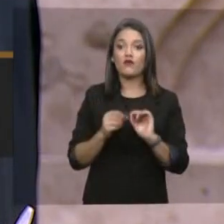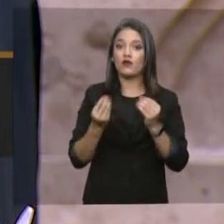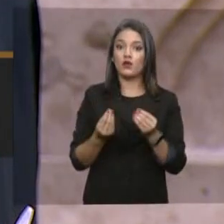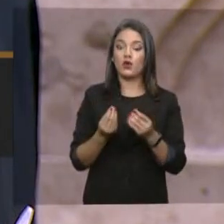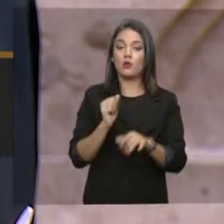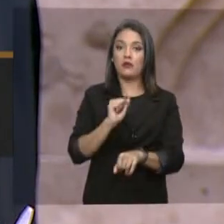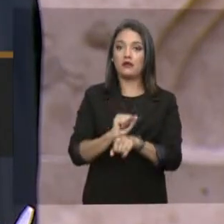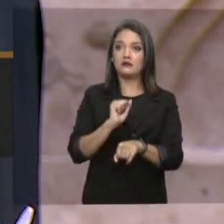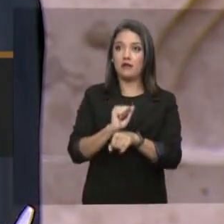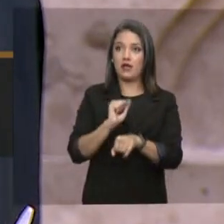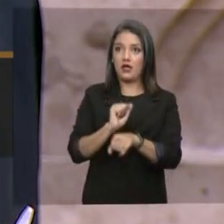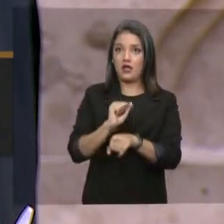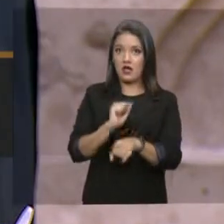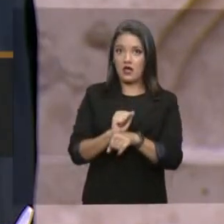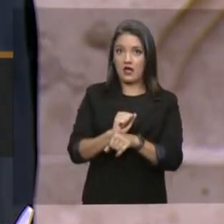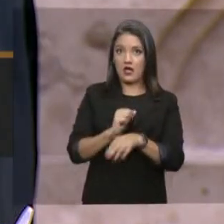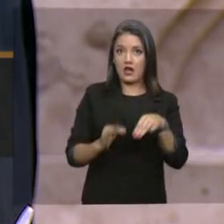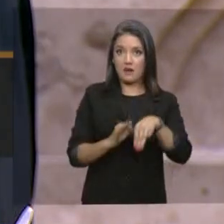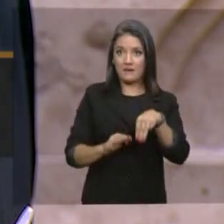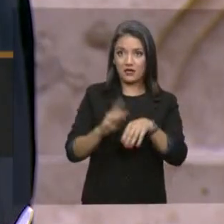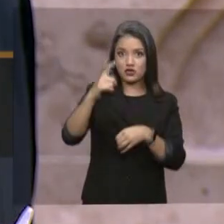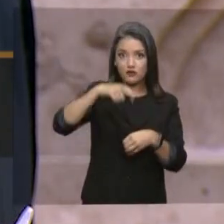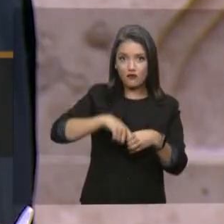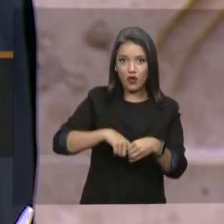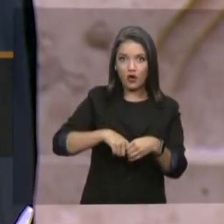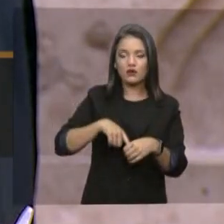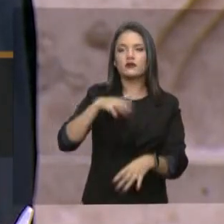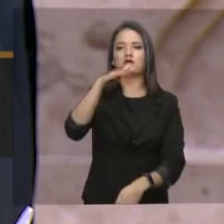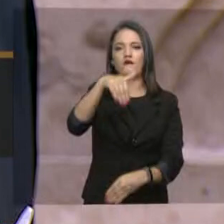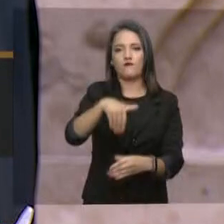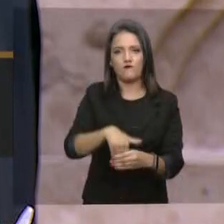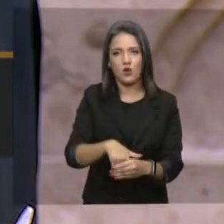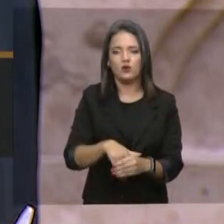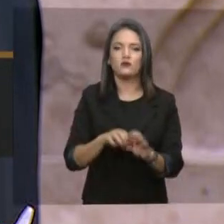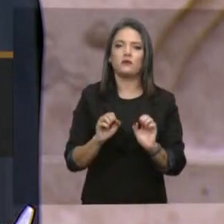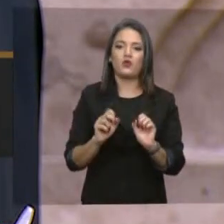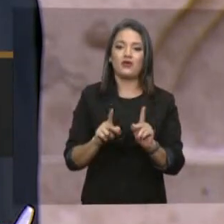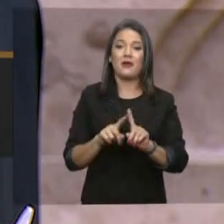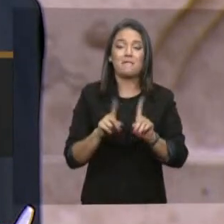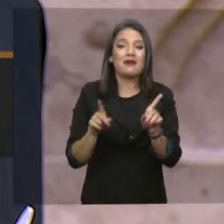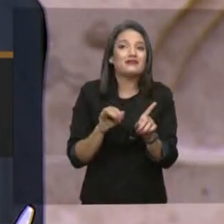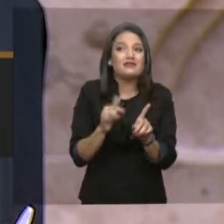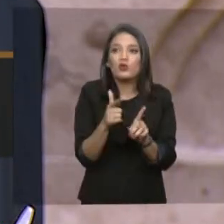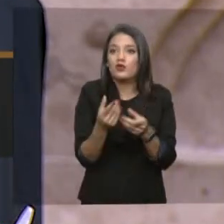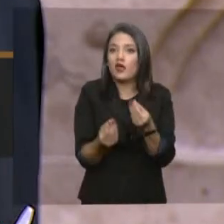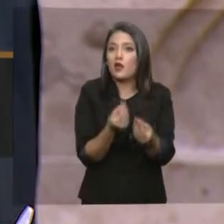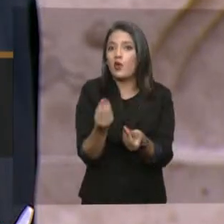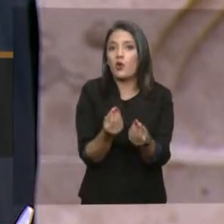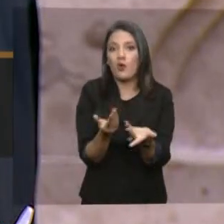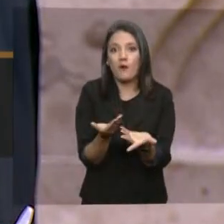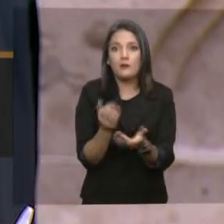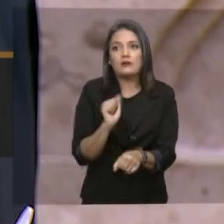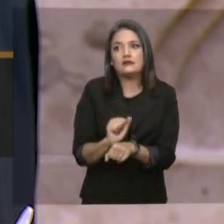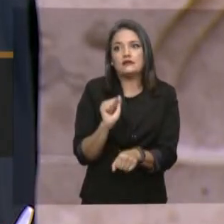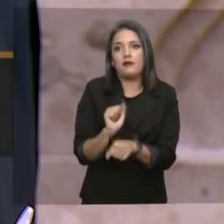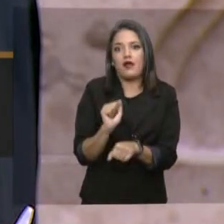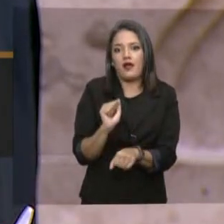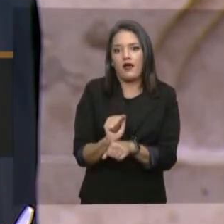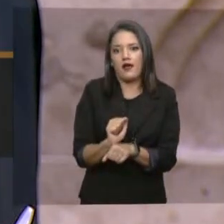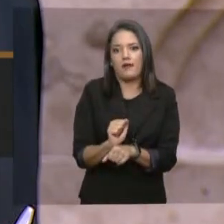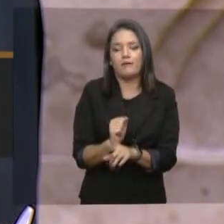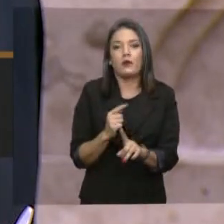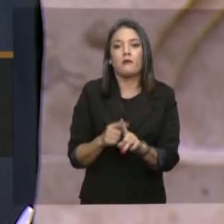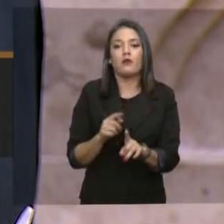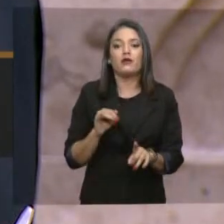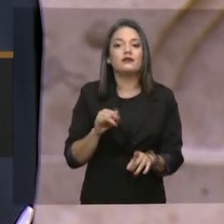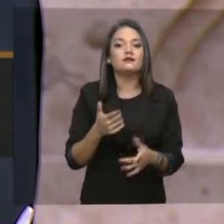ministro ausente. Tratando-se de empate insuperável, hipótese, recorde-se, em que dentro do